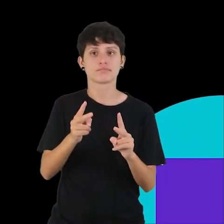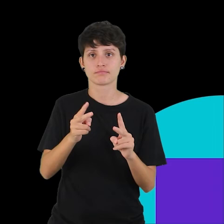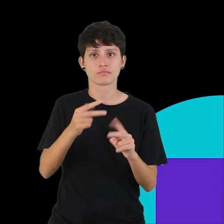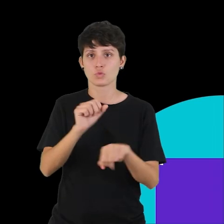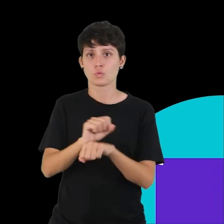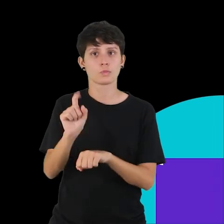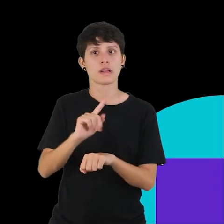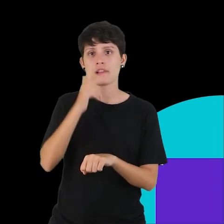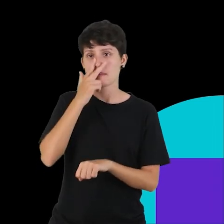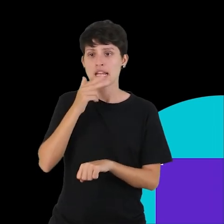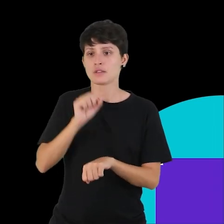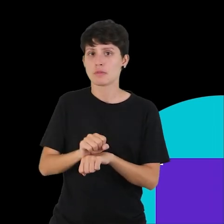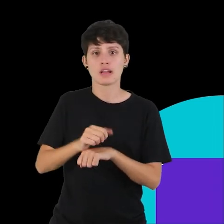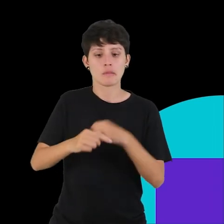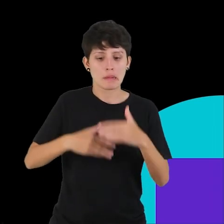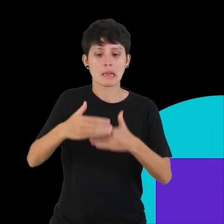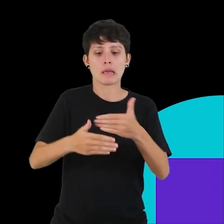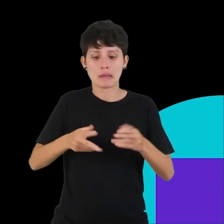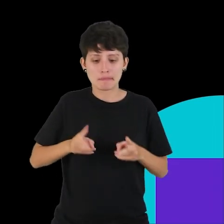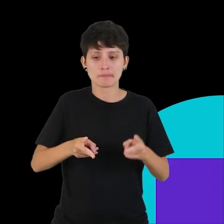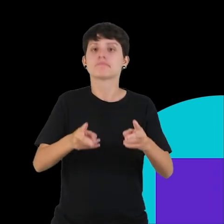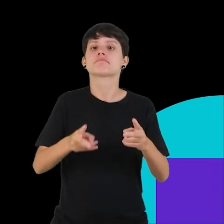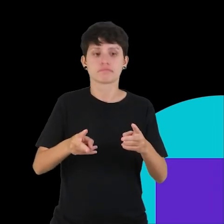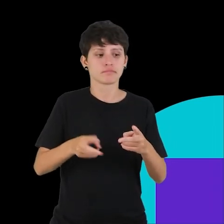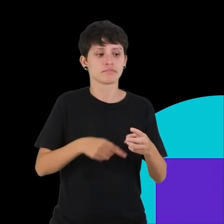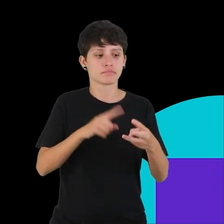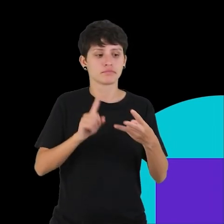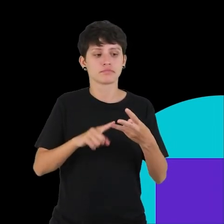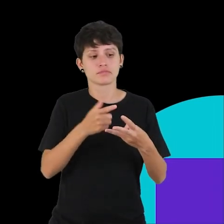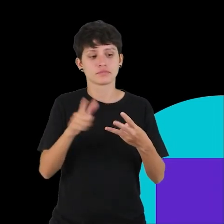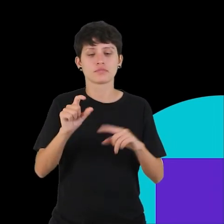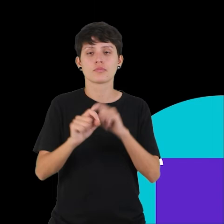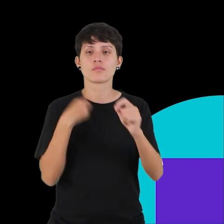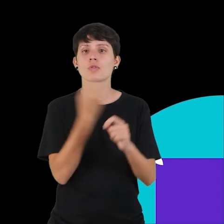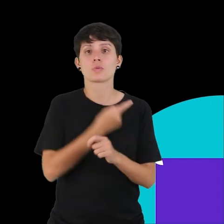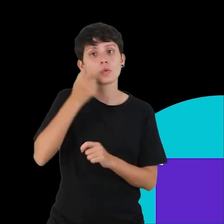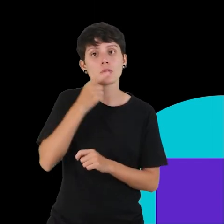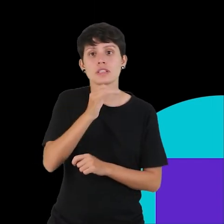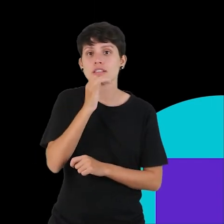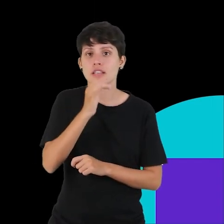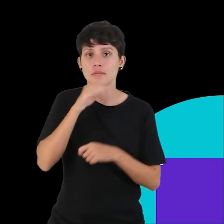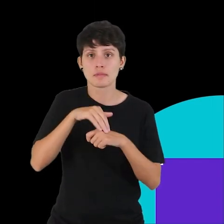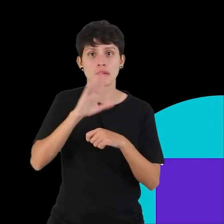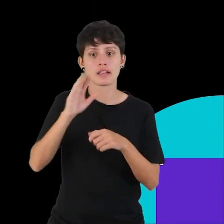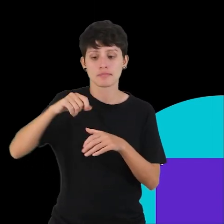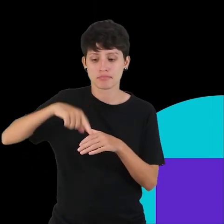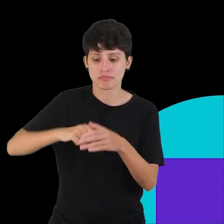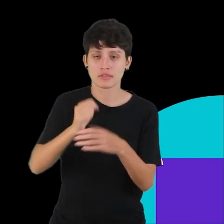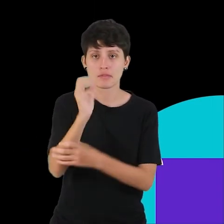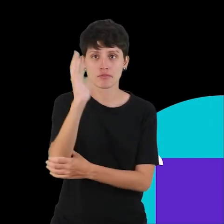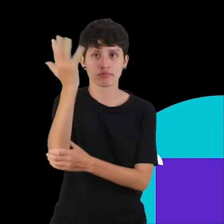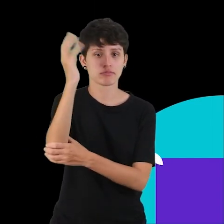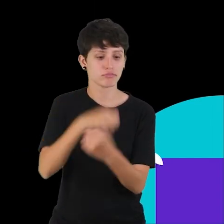do todo. Então, os nós, eles são interdependentes e a gente tem que analisar eles conjuntamente. A gente não pode esquecer que eles estão